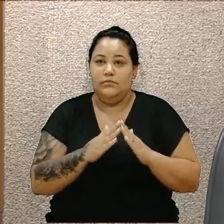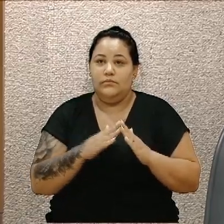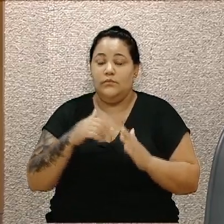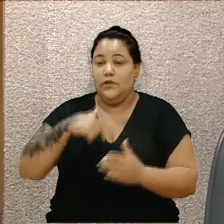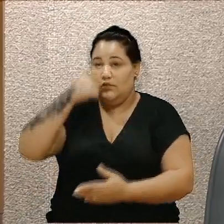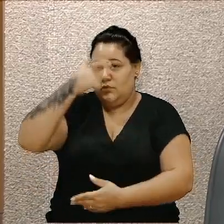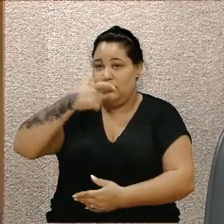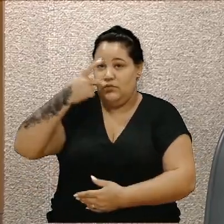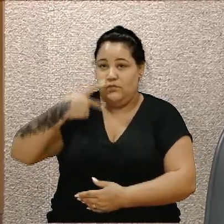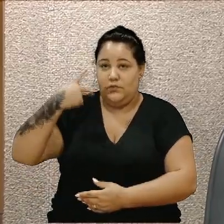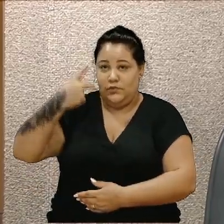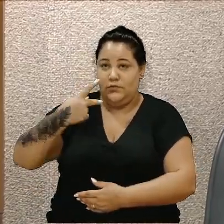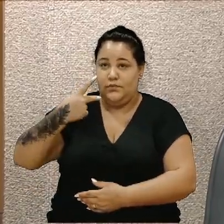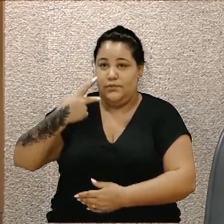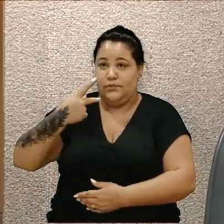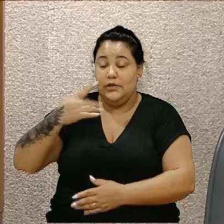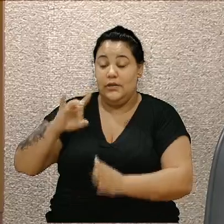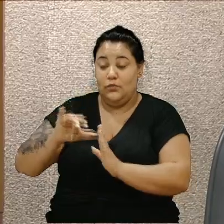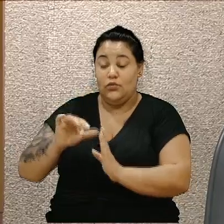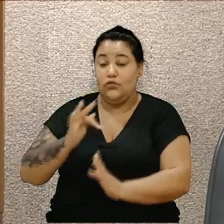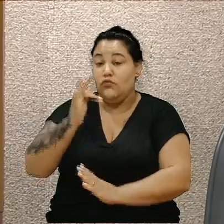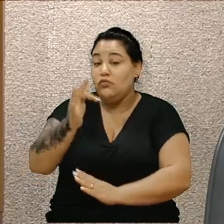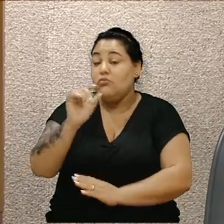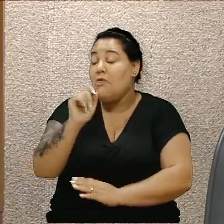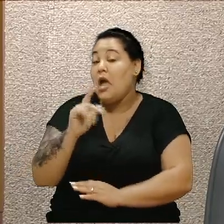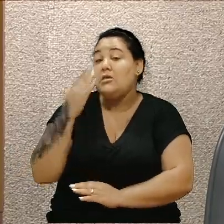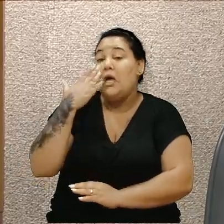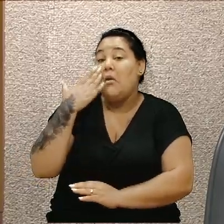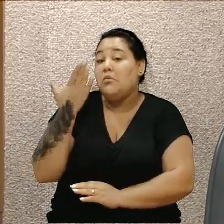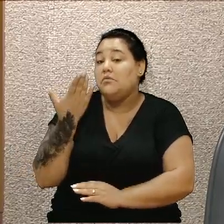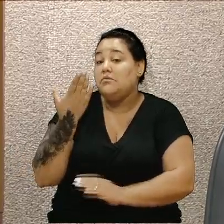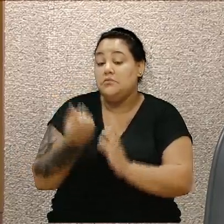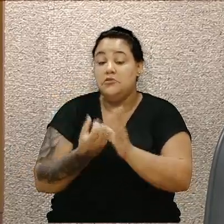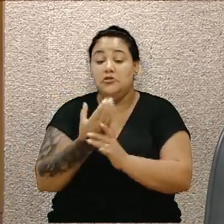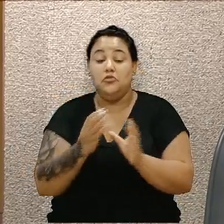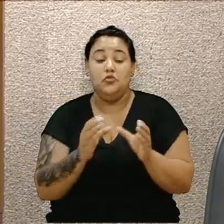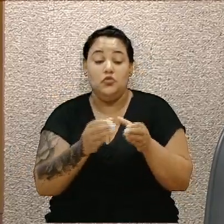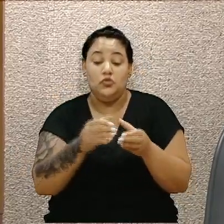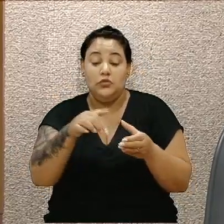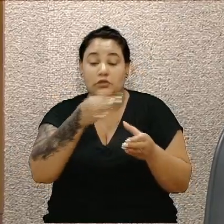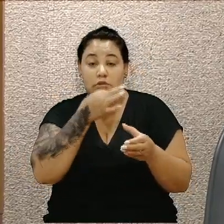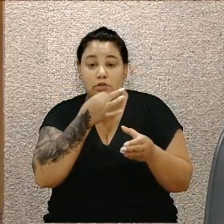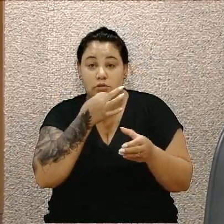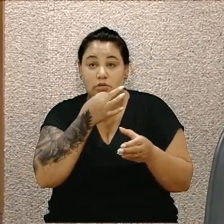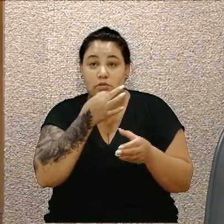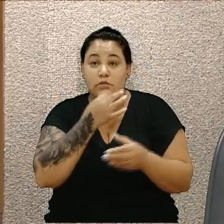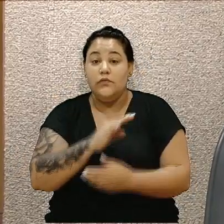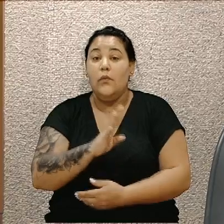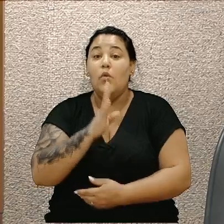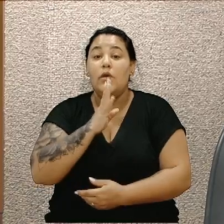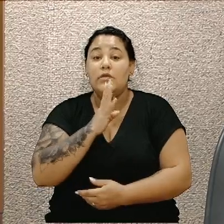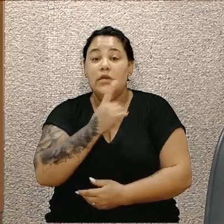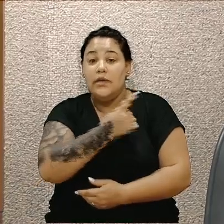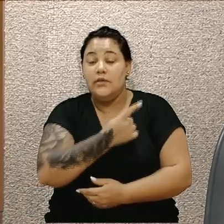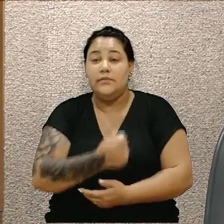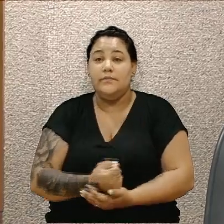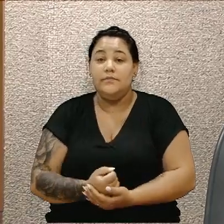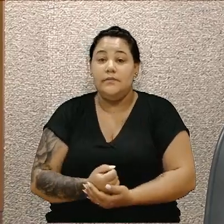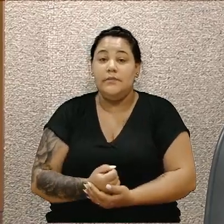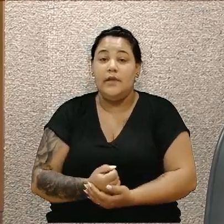Daniel, que lá adiante, quem sabe, se faça uma comitiva aqui de Caxias, vamos conhecer o VLT de